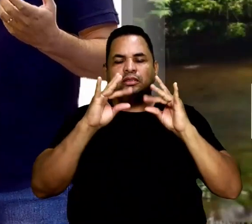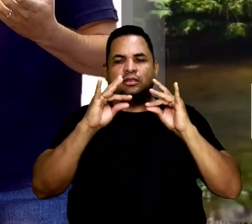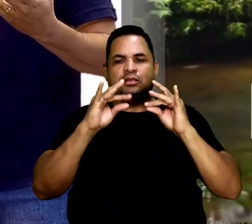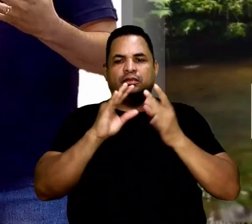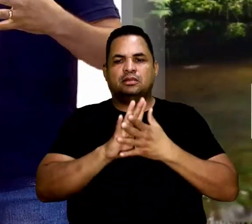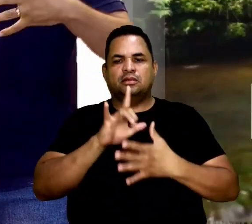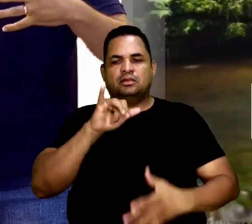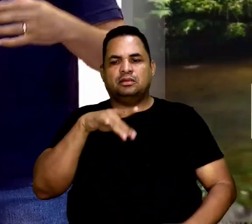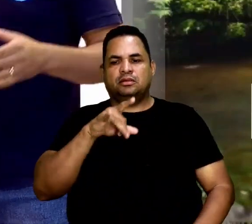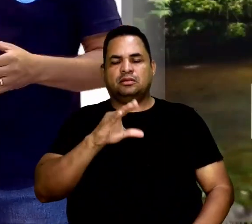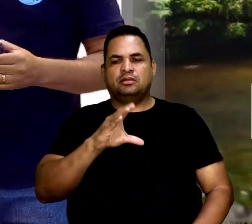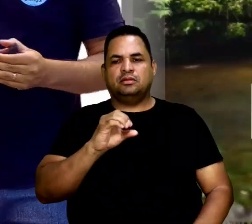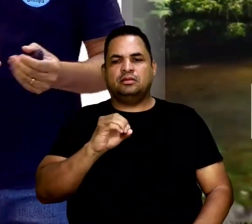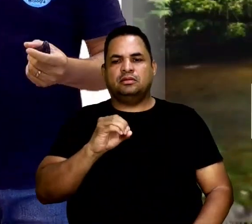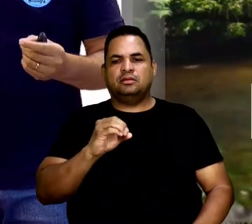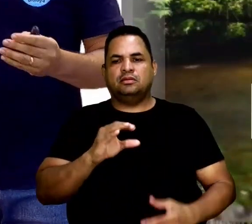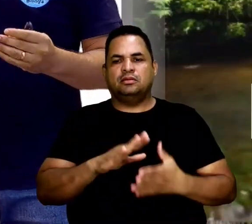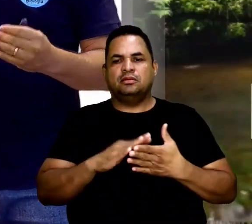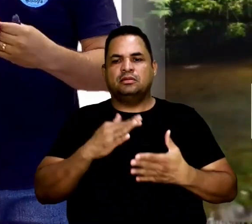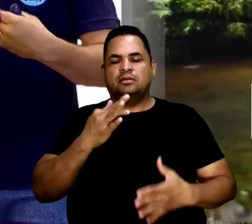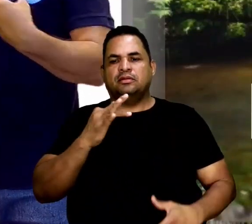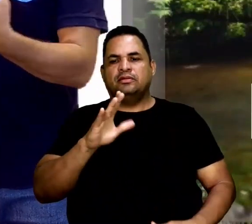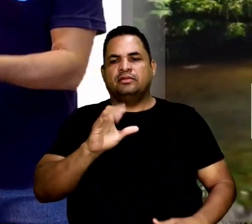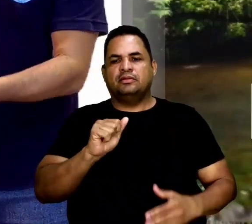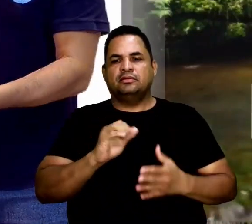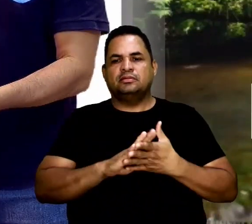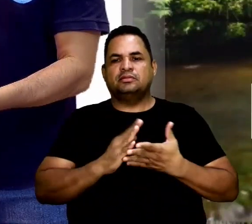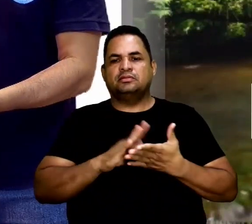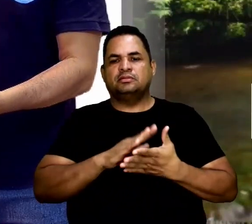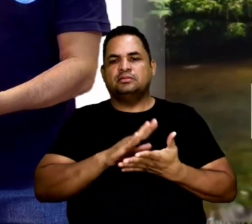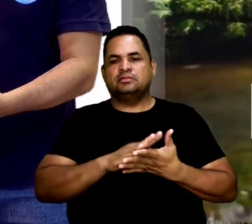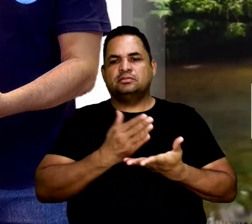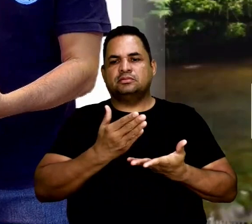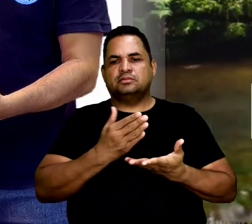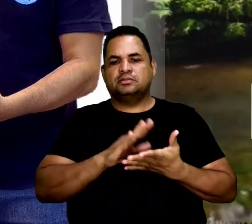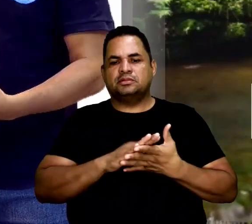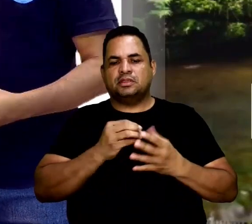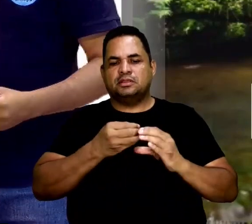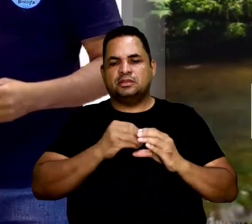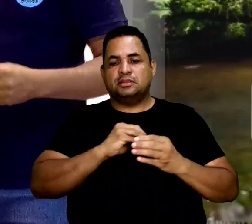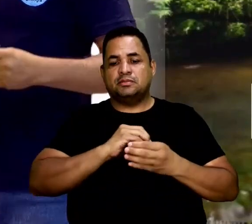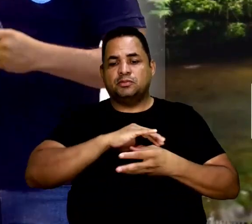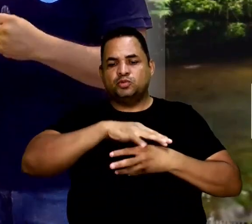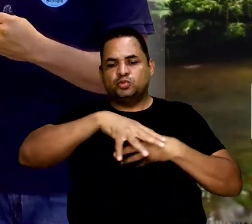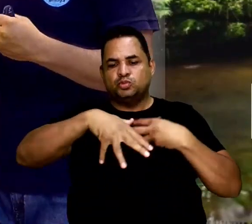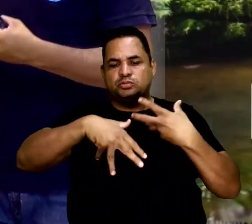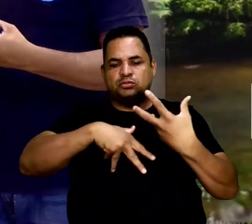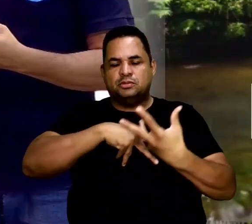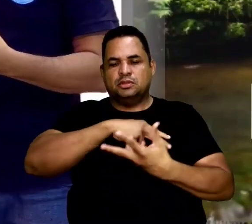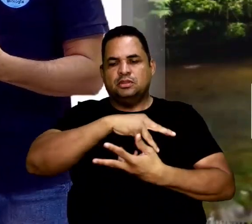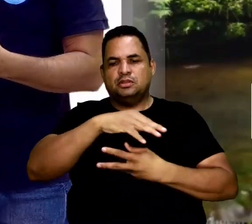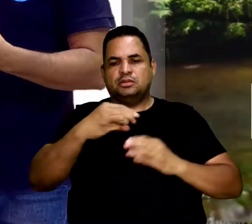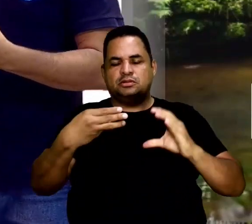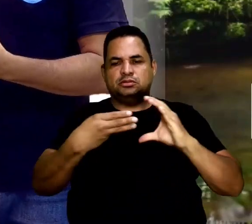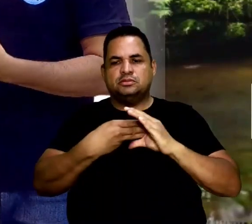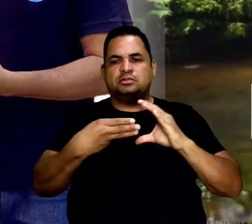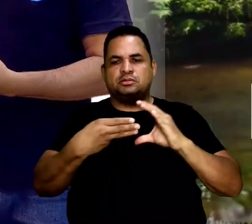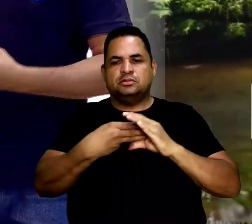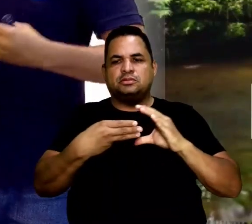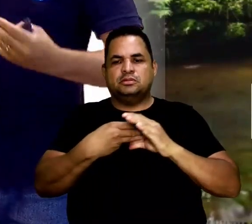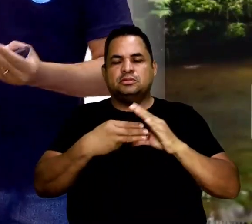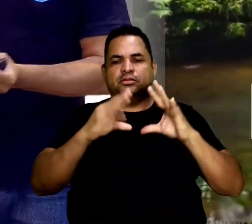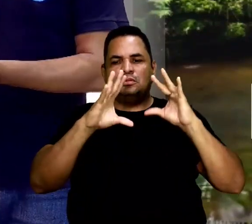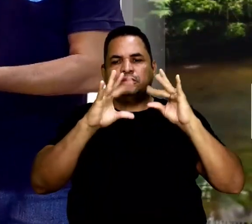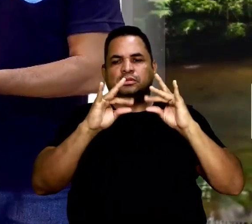linfa, ele é o líquido que transborda das células, como a gente falou. Só que esse líquido, o